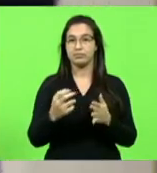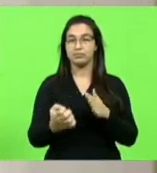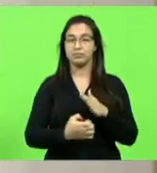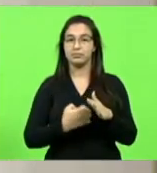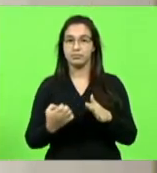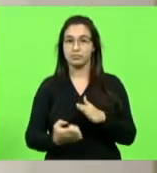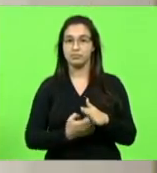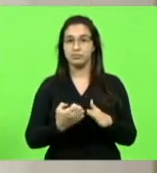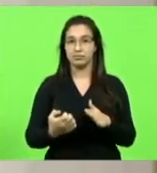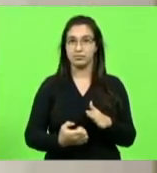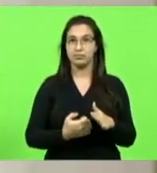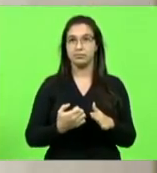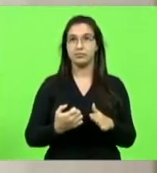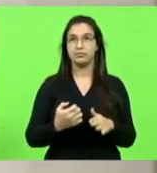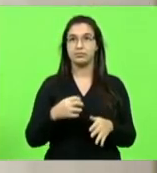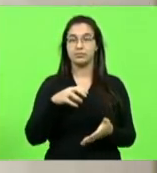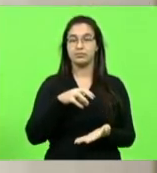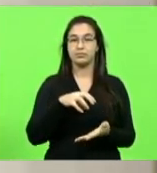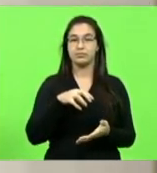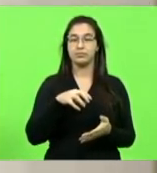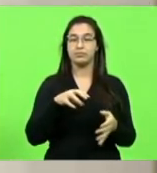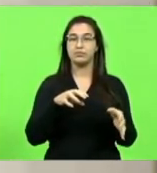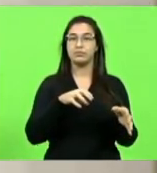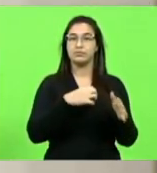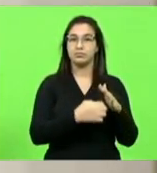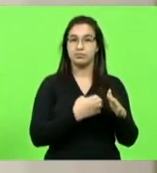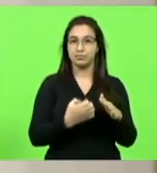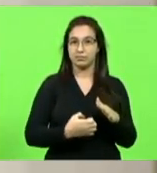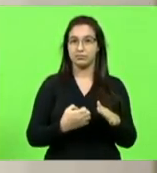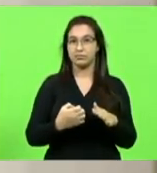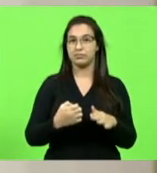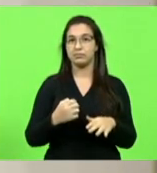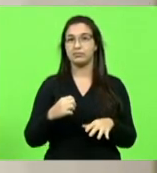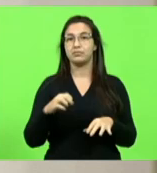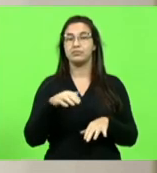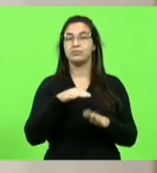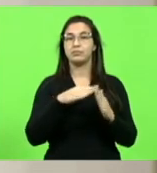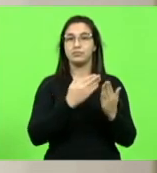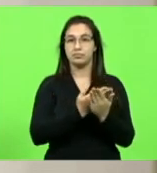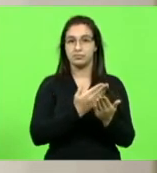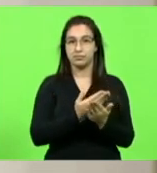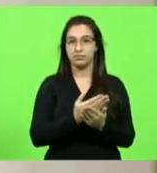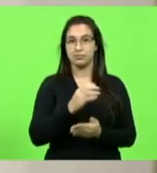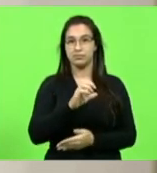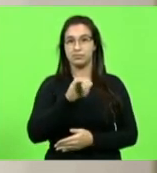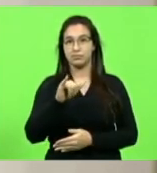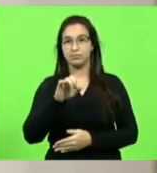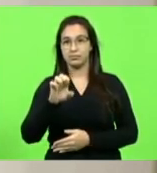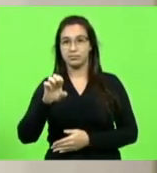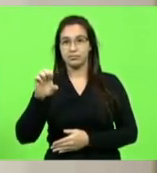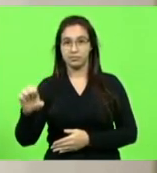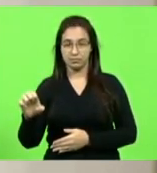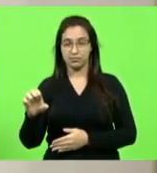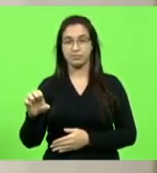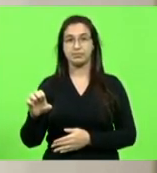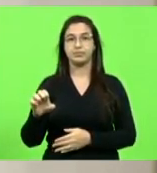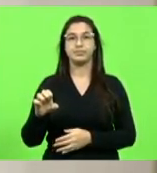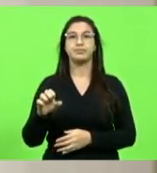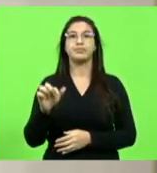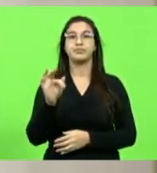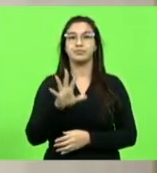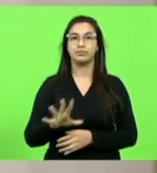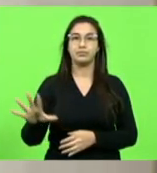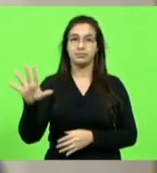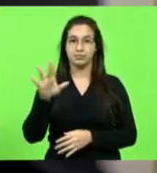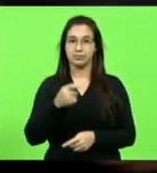signatárias, Centro Integração Empresa Escola, o CIEA, Conselho Regional de Contabilidade de Santa Catarina, Federação de